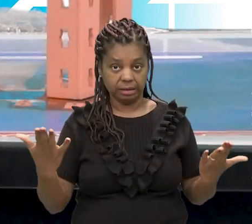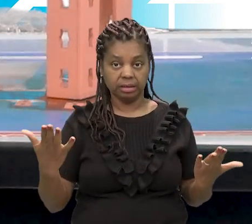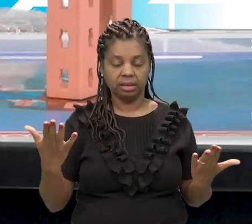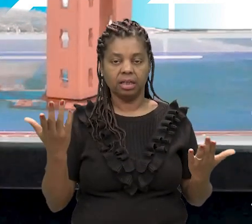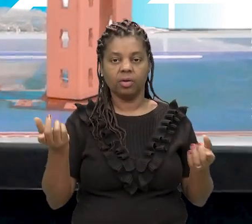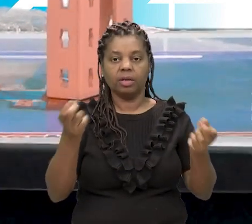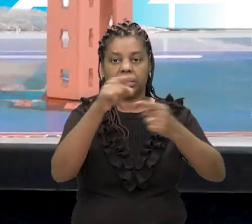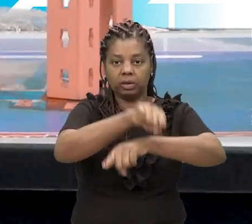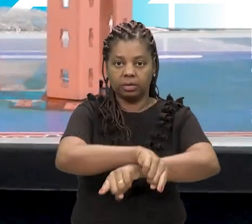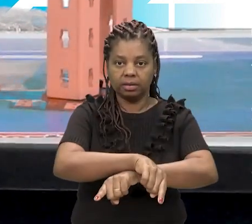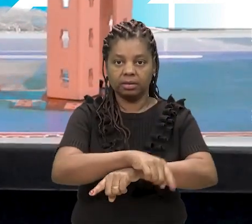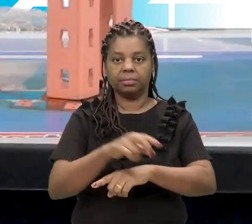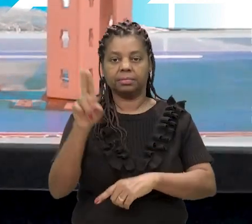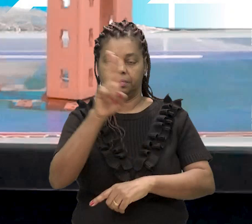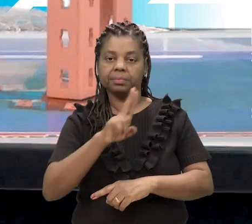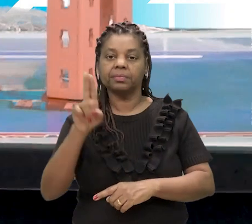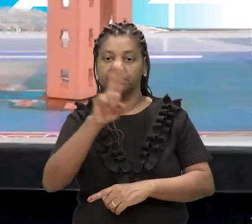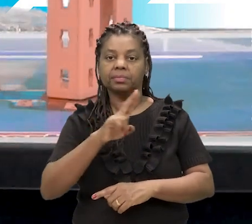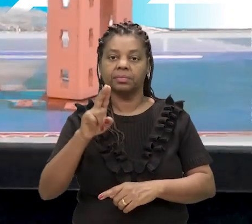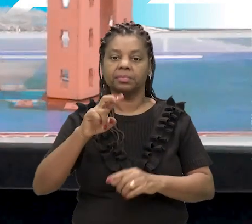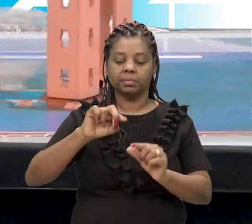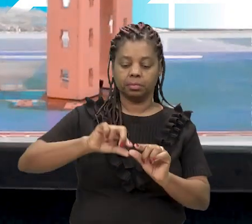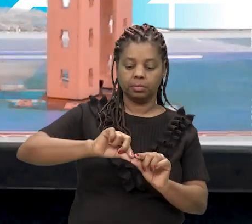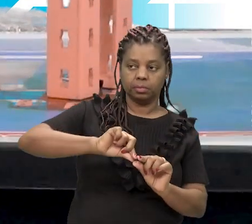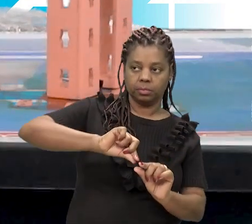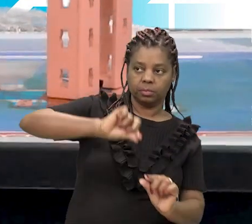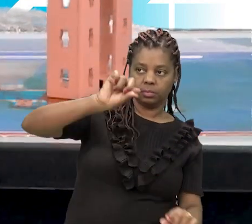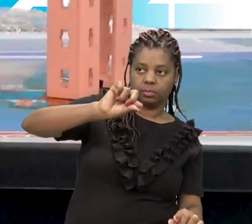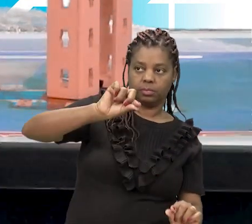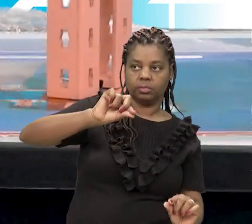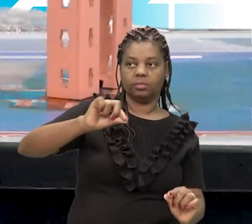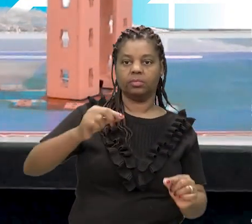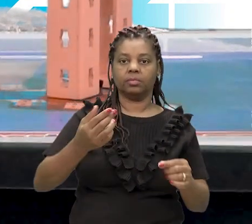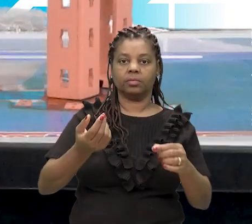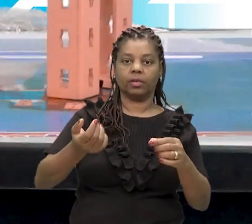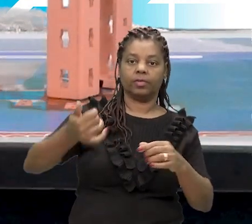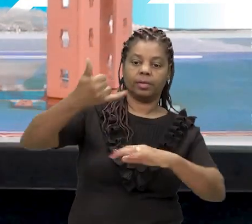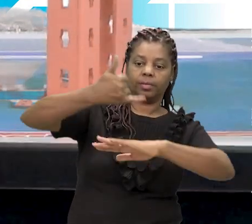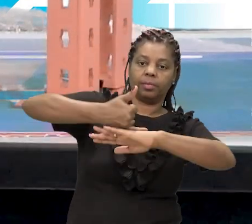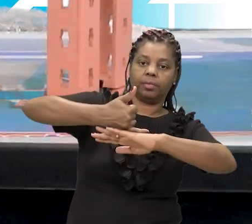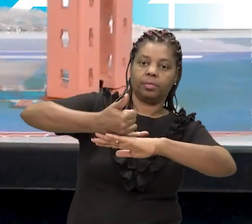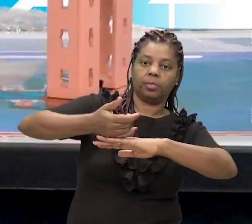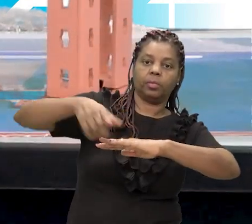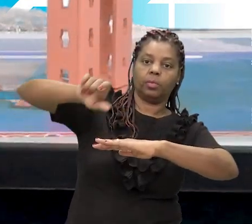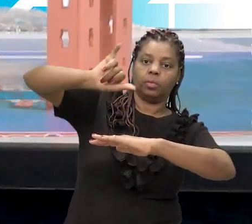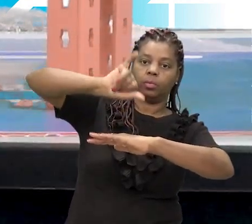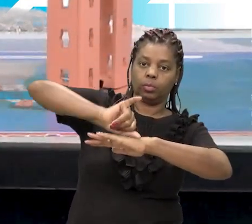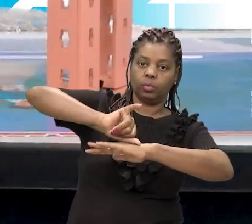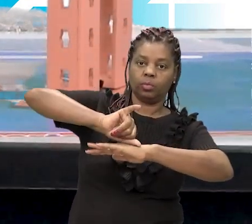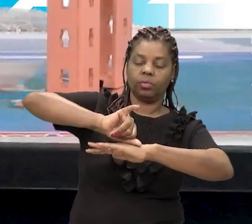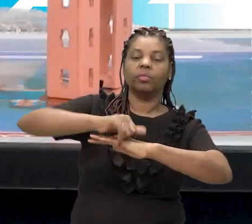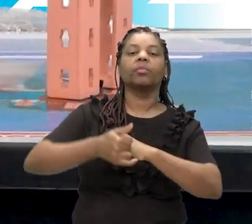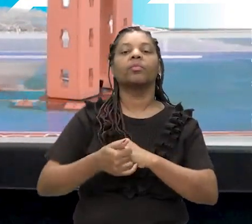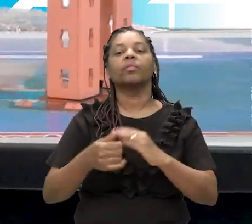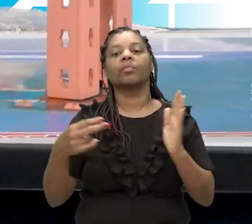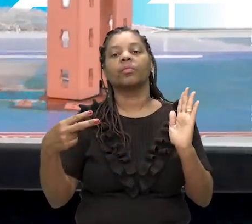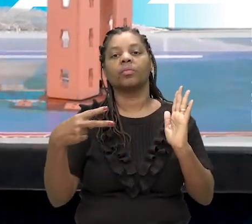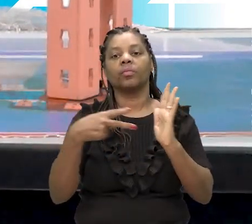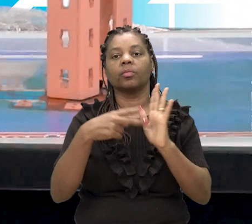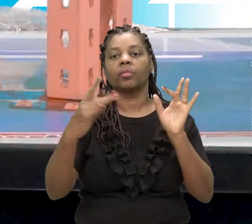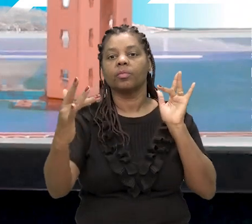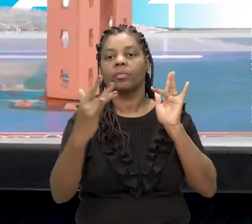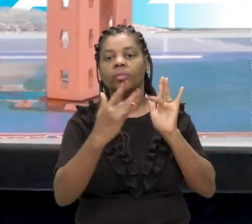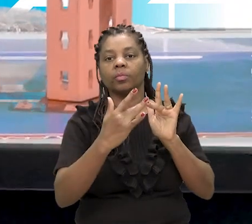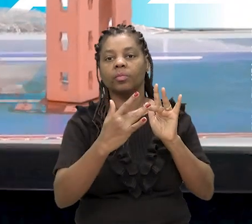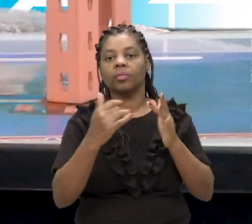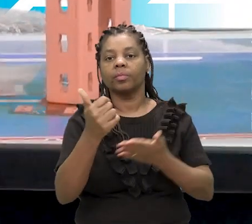120. Vou inverter para utilizar esse pininho que está aqui embaixo, então o meu bloco ele vai ficar de cabeça para baixo. Eu vou conectar